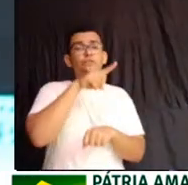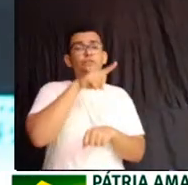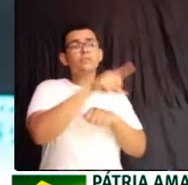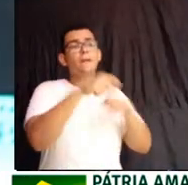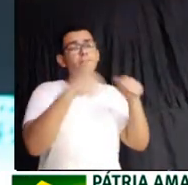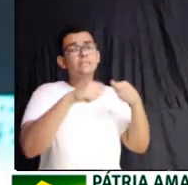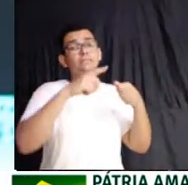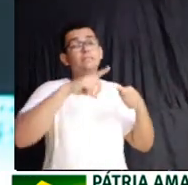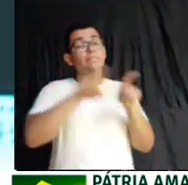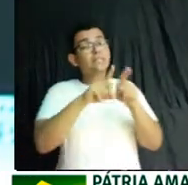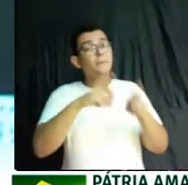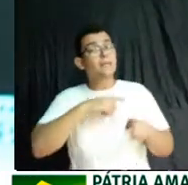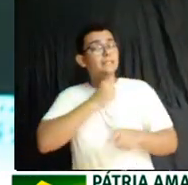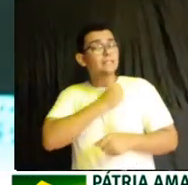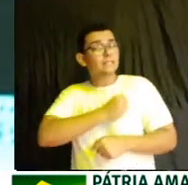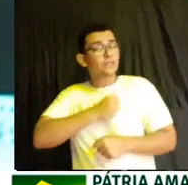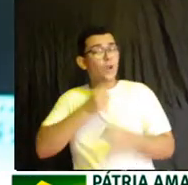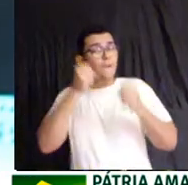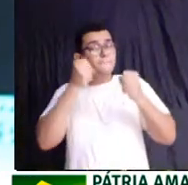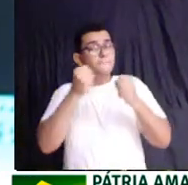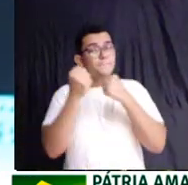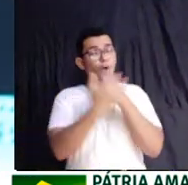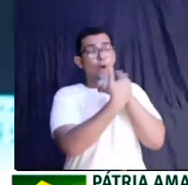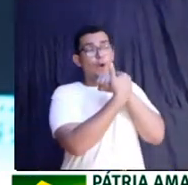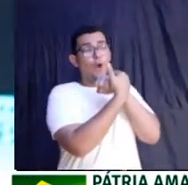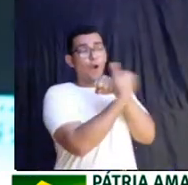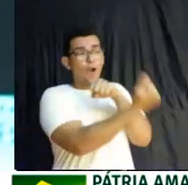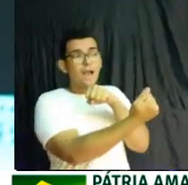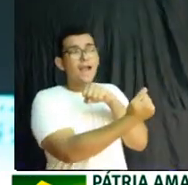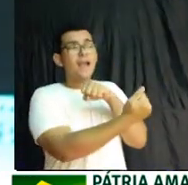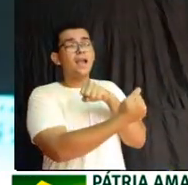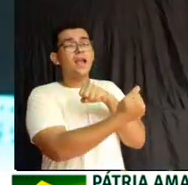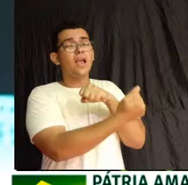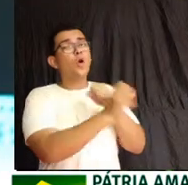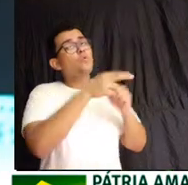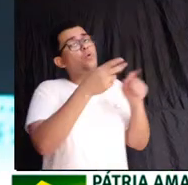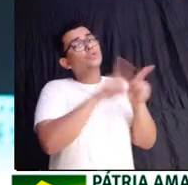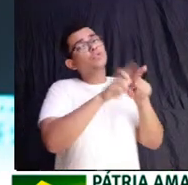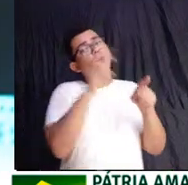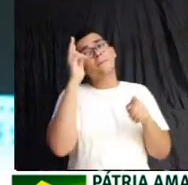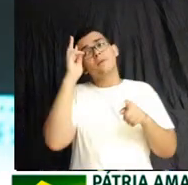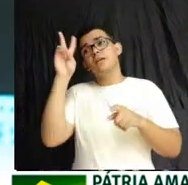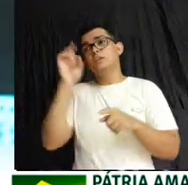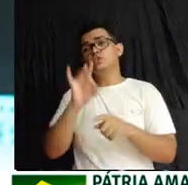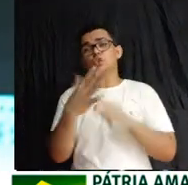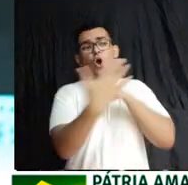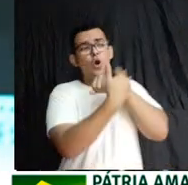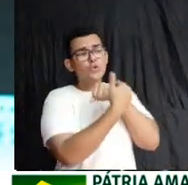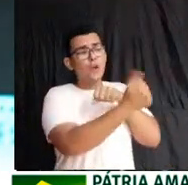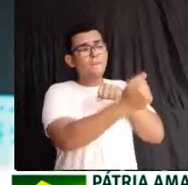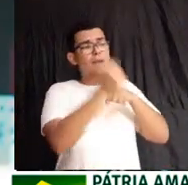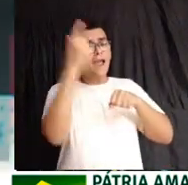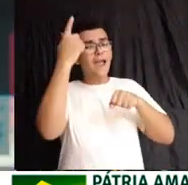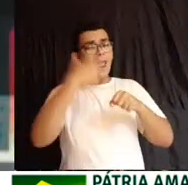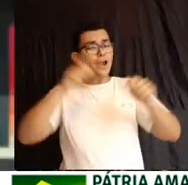sente saudade, sente carente, vou lembrar da gente, me chama que eu